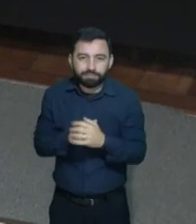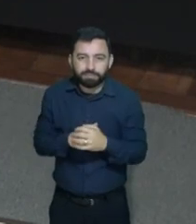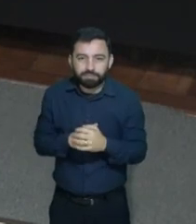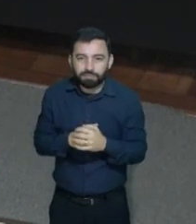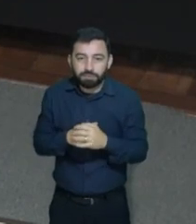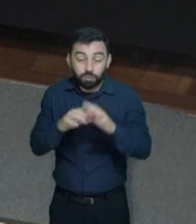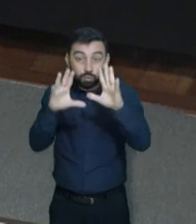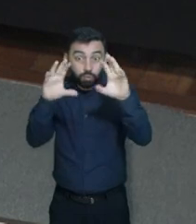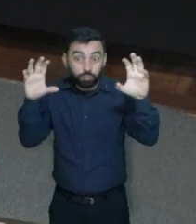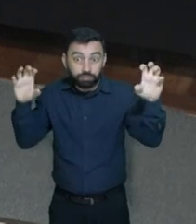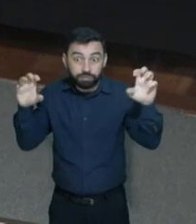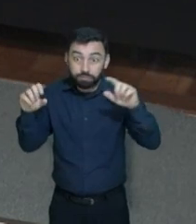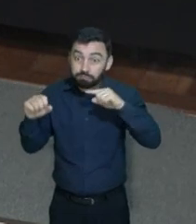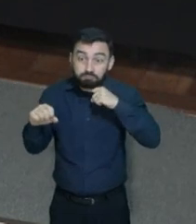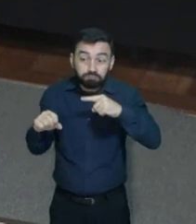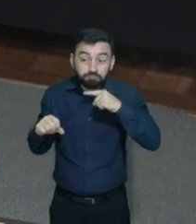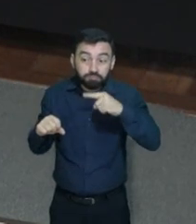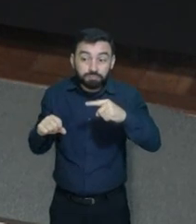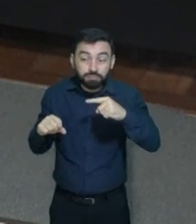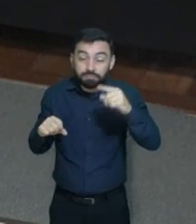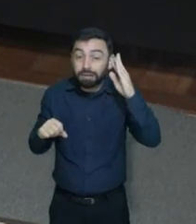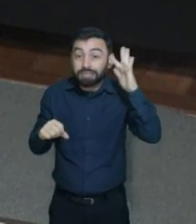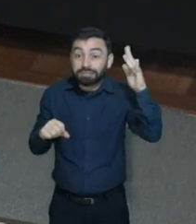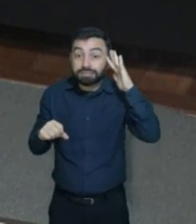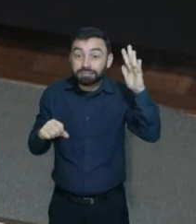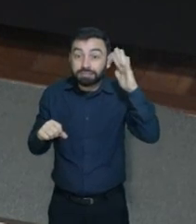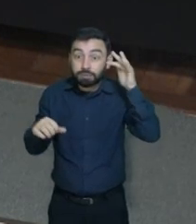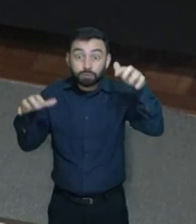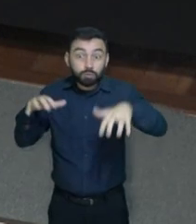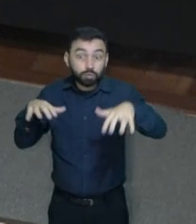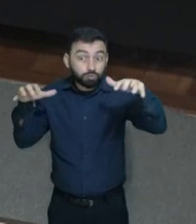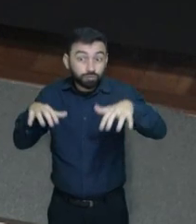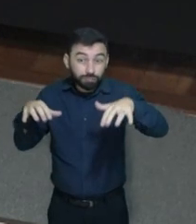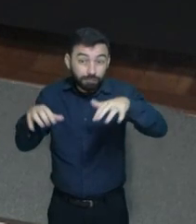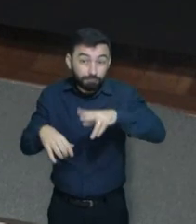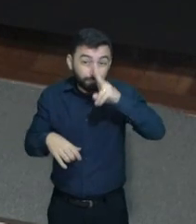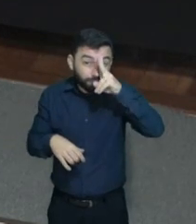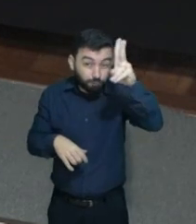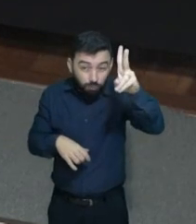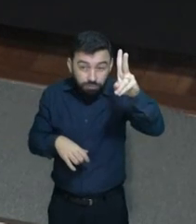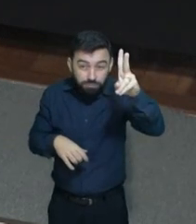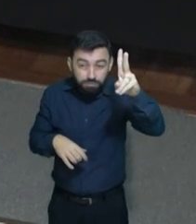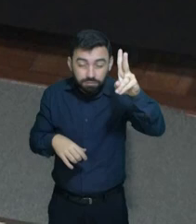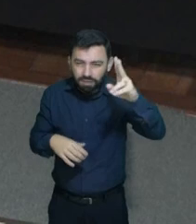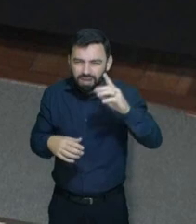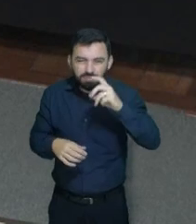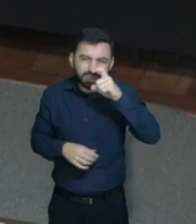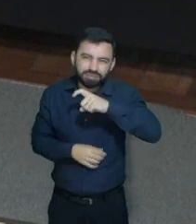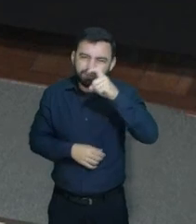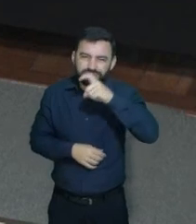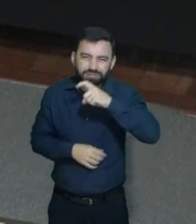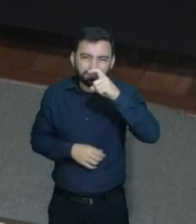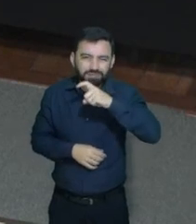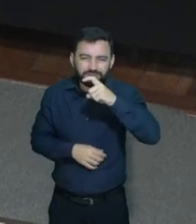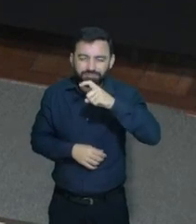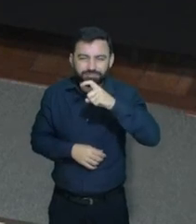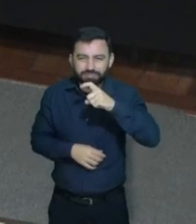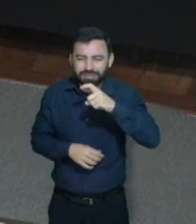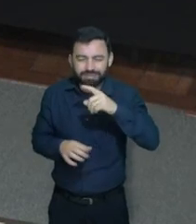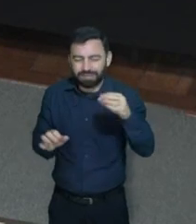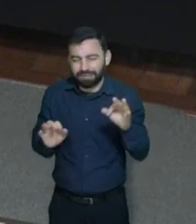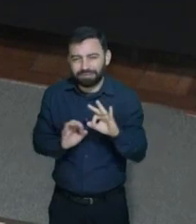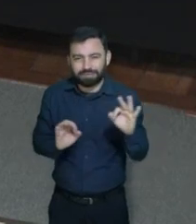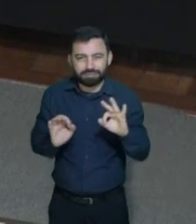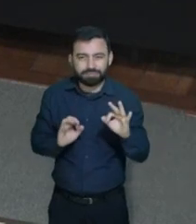nem nuvens, tá? Que dirá uma chuva torrencial daquele ponto. Então, é uma mentirada, não foi